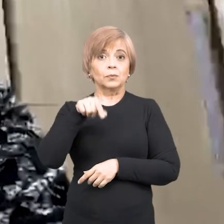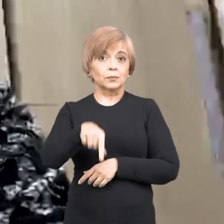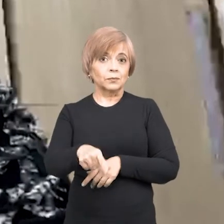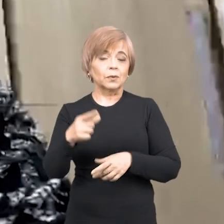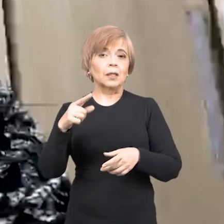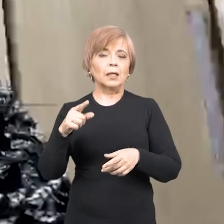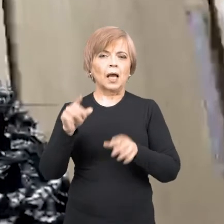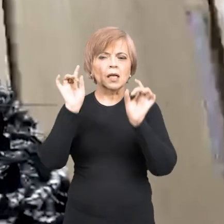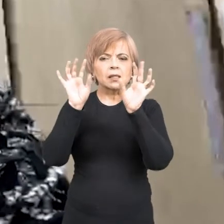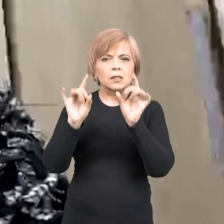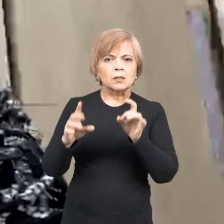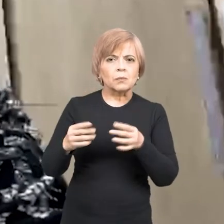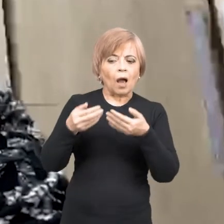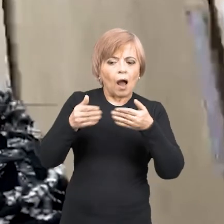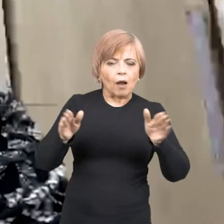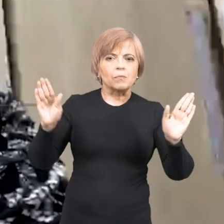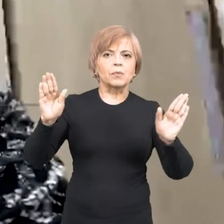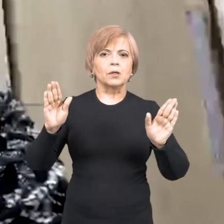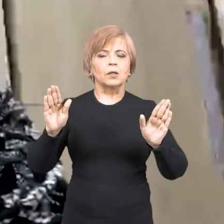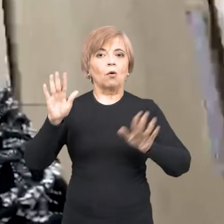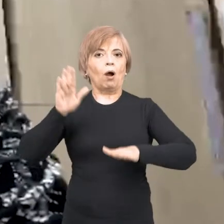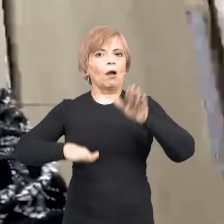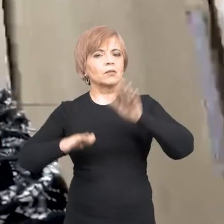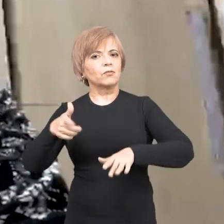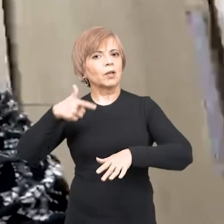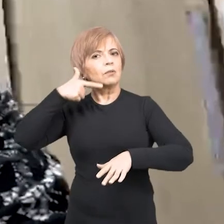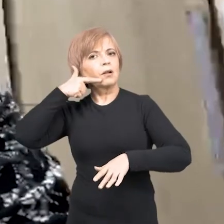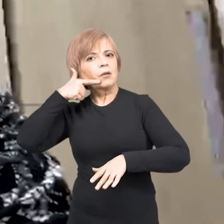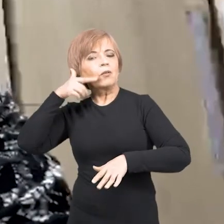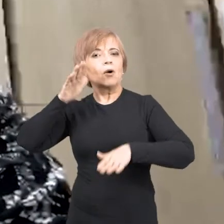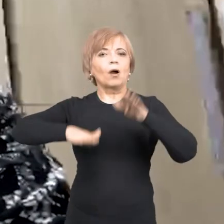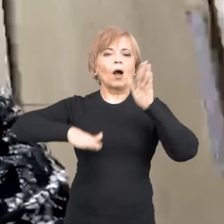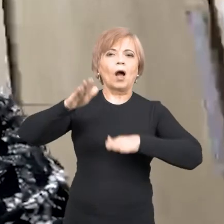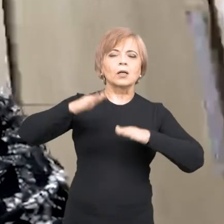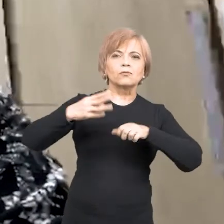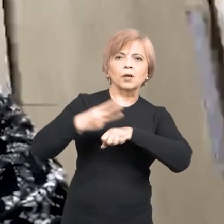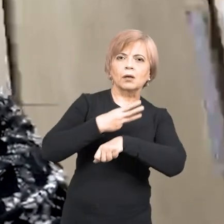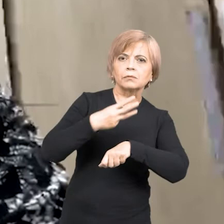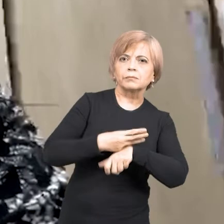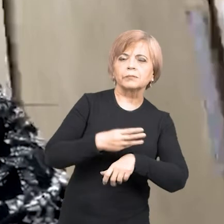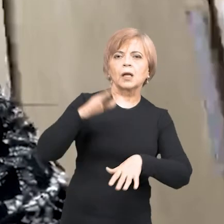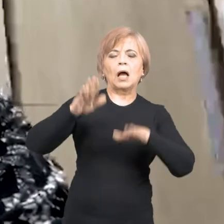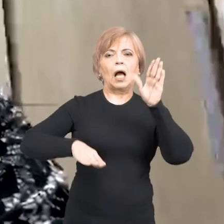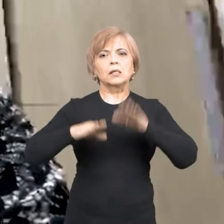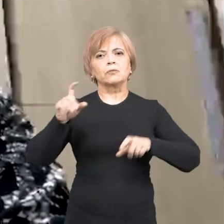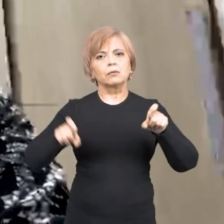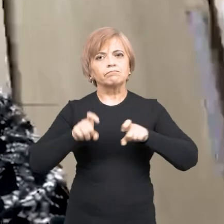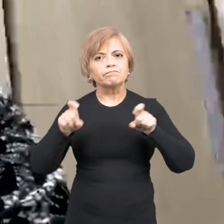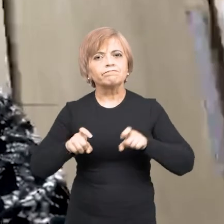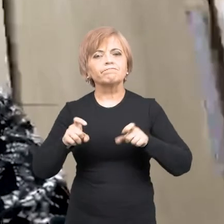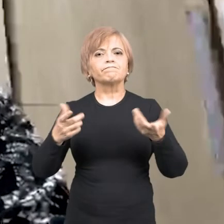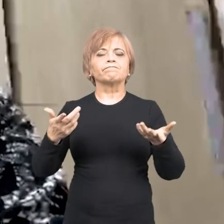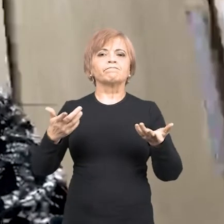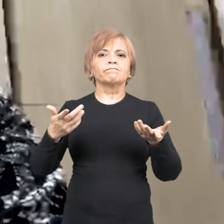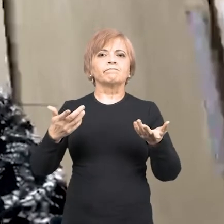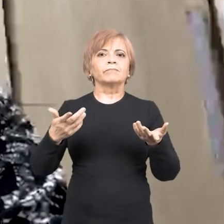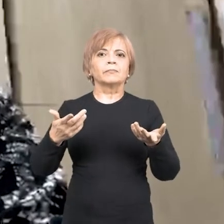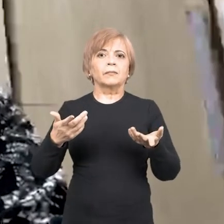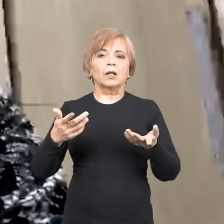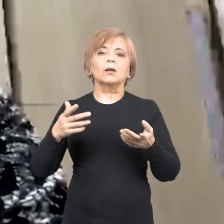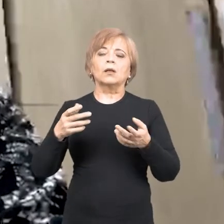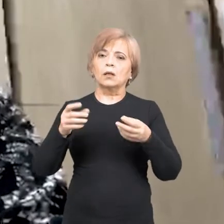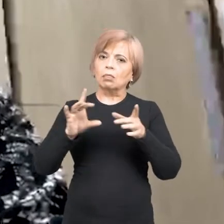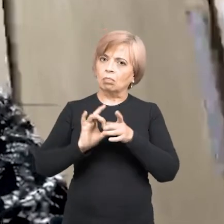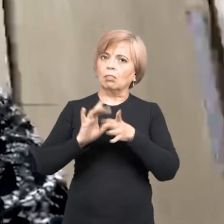para proporcionar o atendimento, ora via telefone, ora por algum outro recurso tecnológico que permitisse o diálogo com